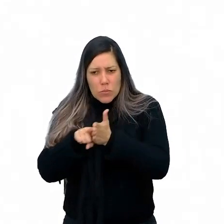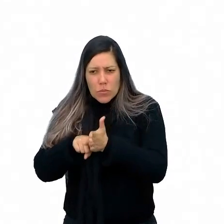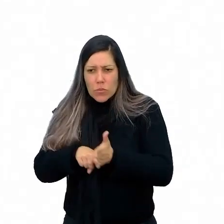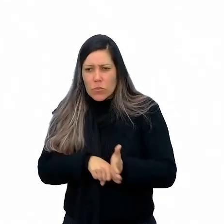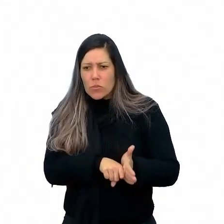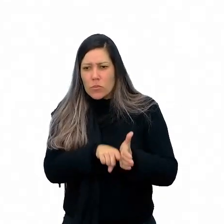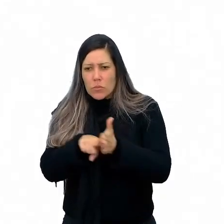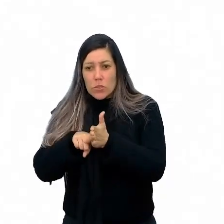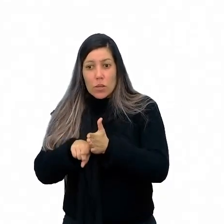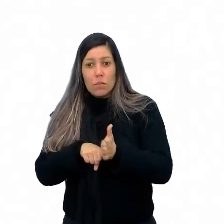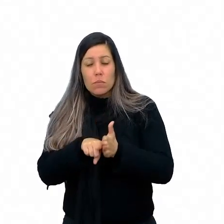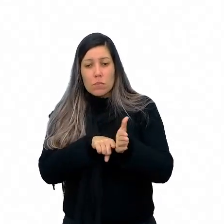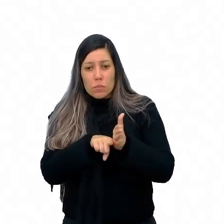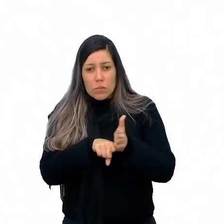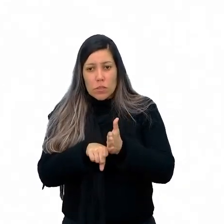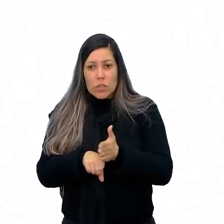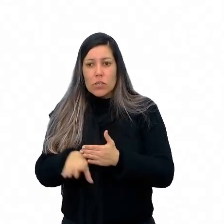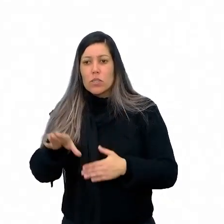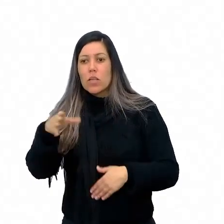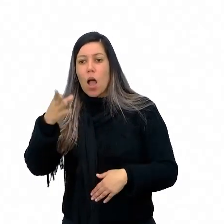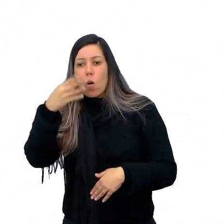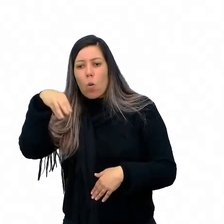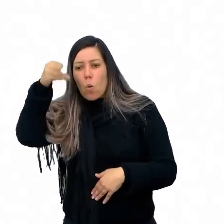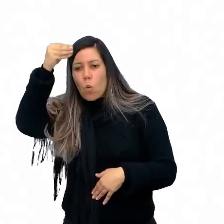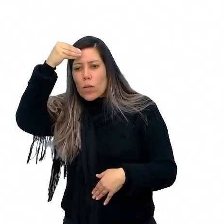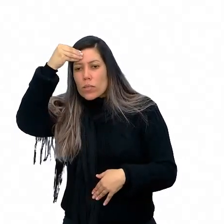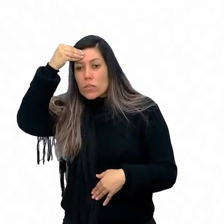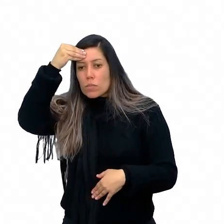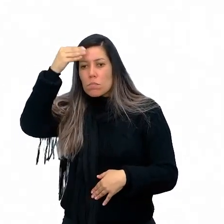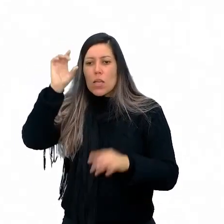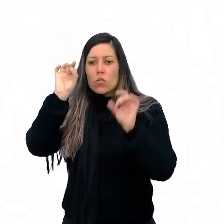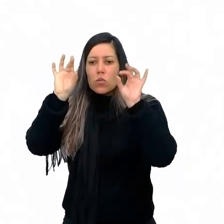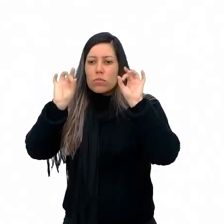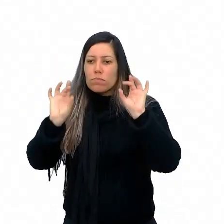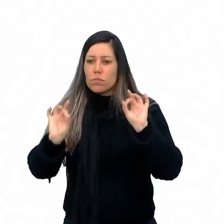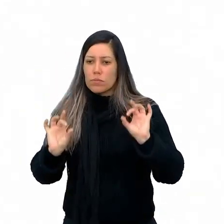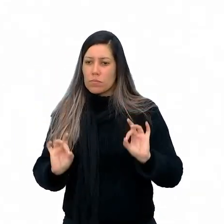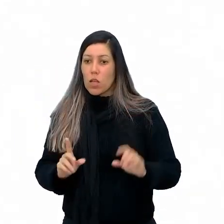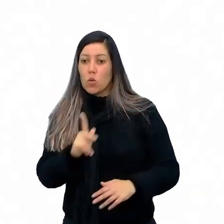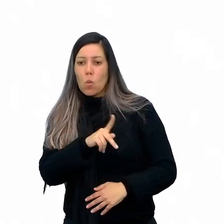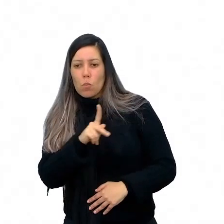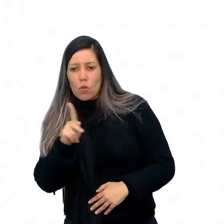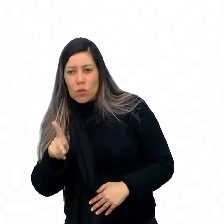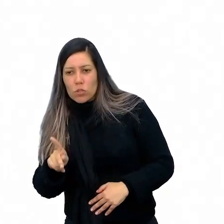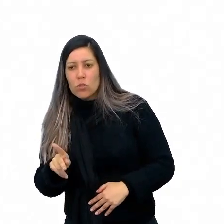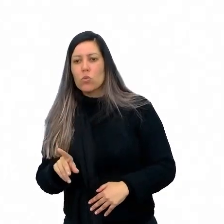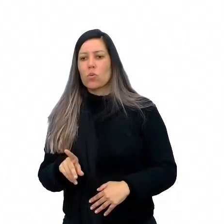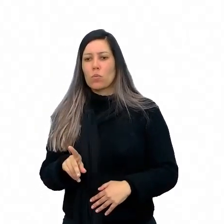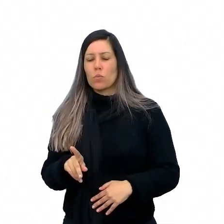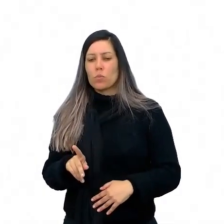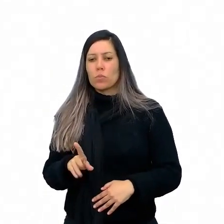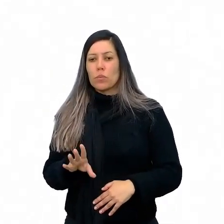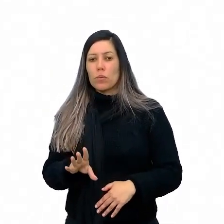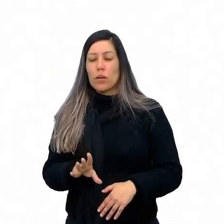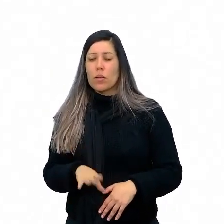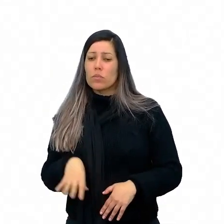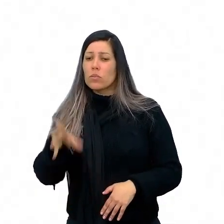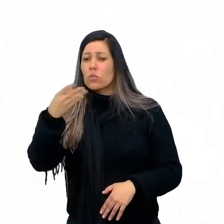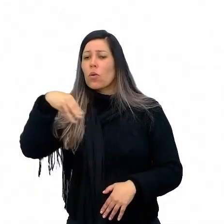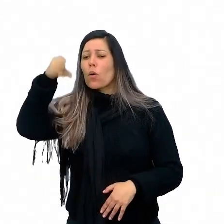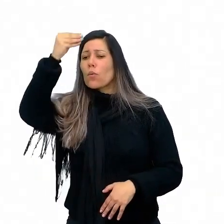conhecimentos específicos do professor e os conhecimentos especializados do professor. Os